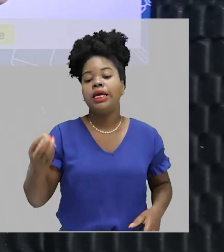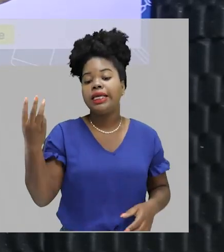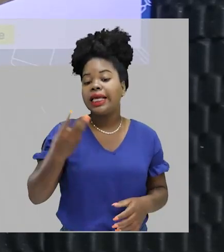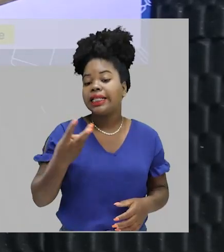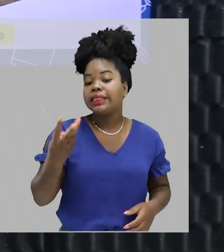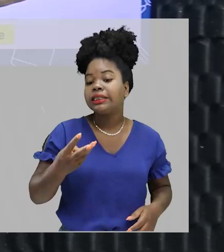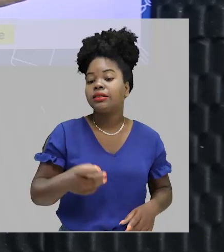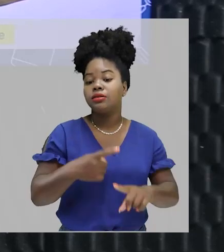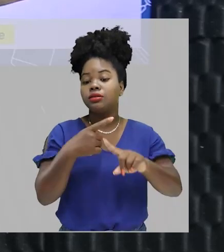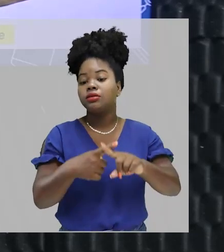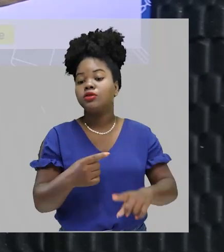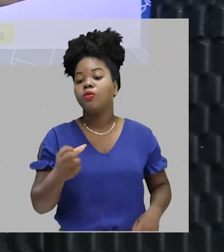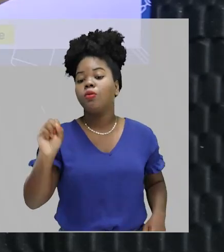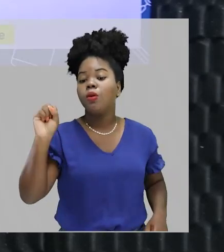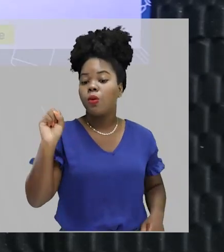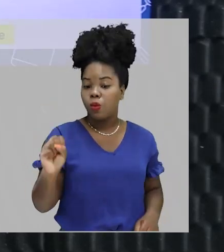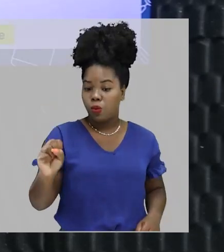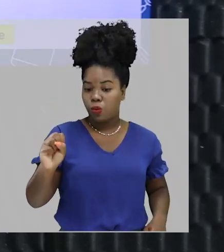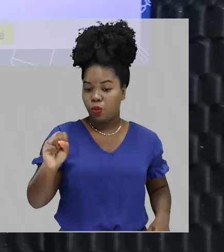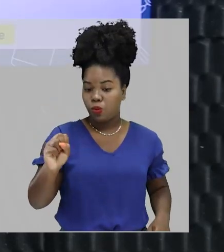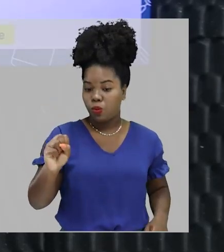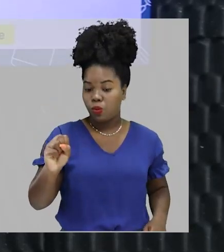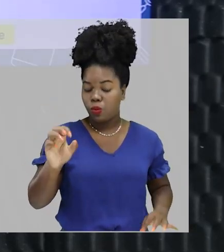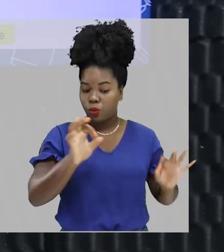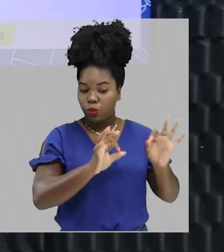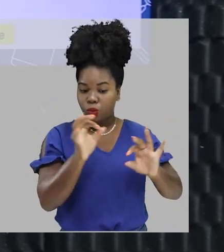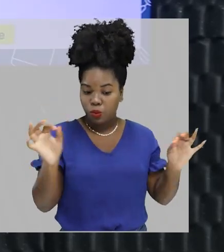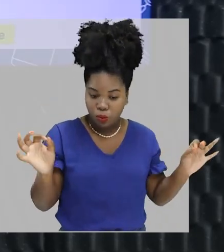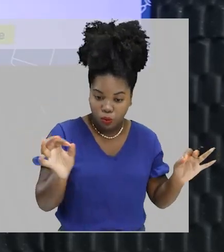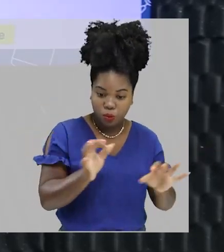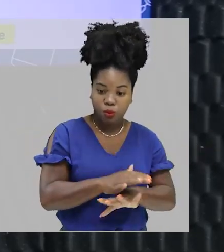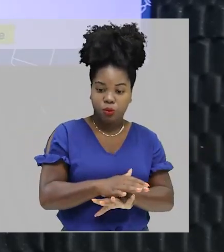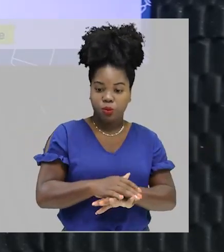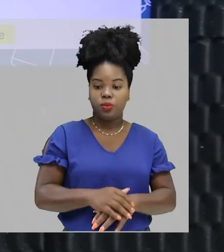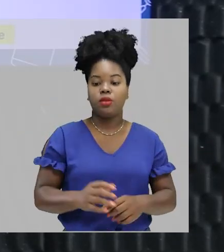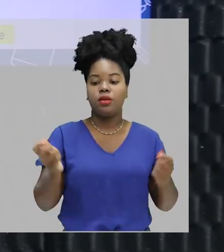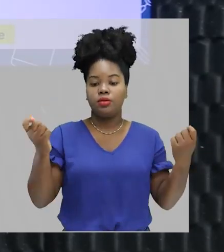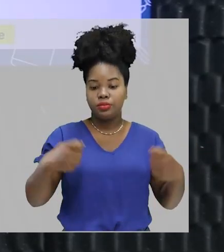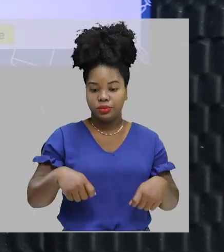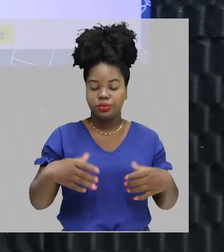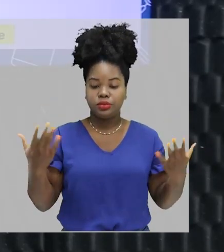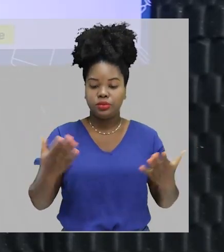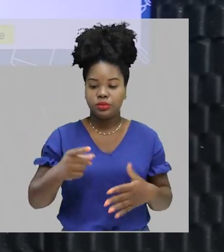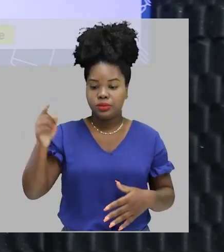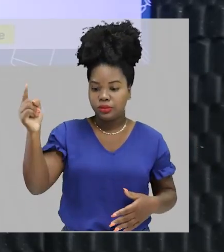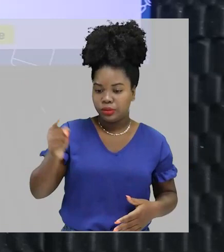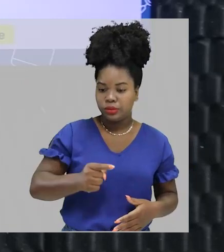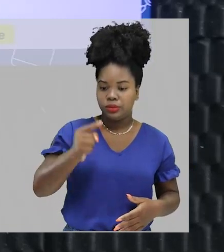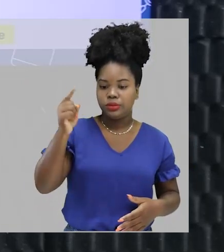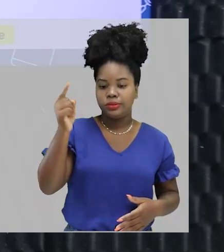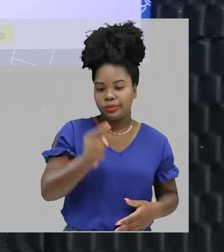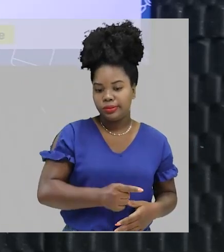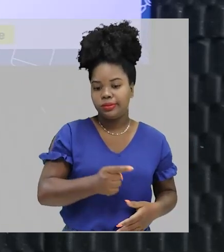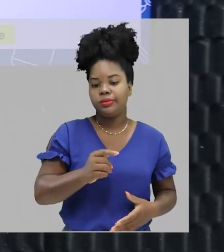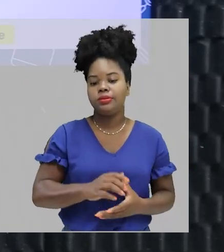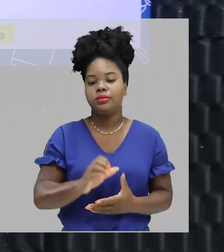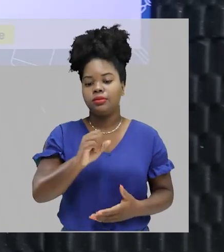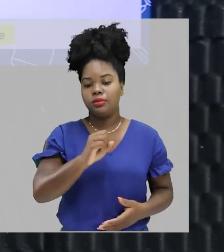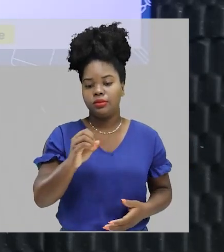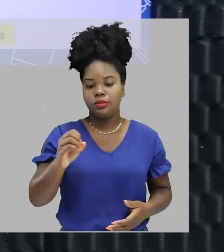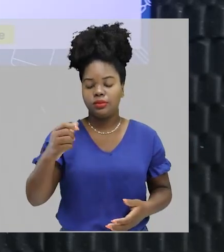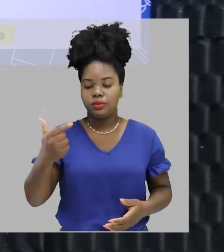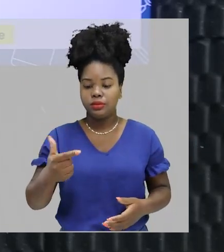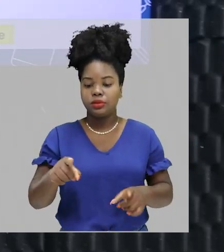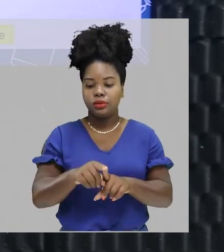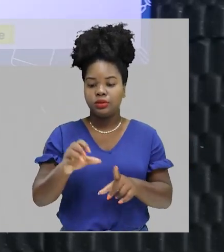terceira equação eu vou multiplicar por 8. Feito isso, eu consigo agora eliminar o SO2 e o